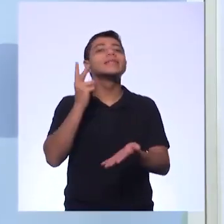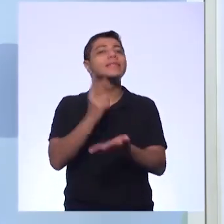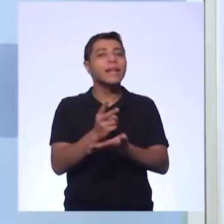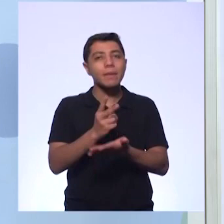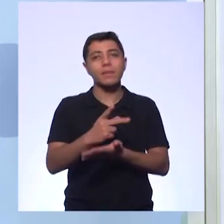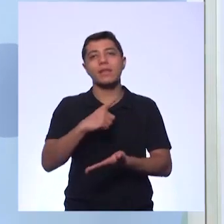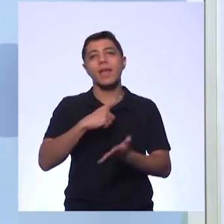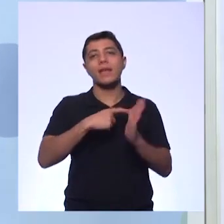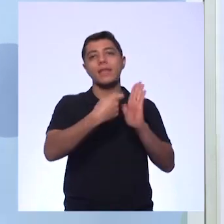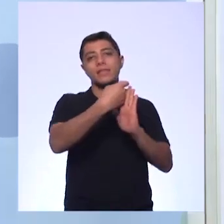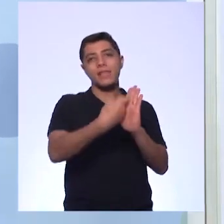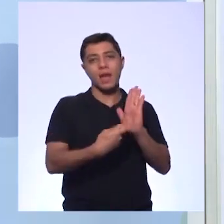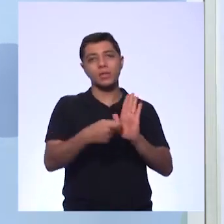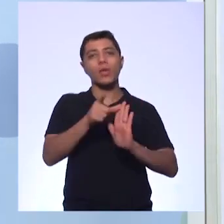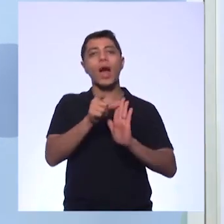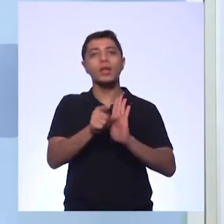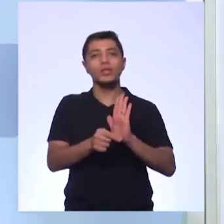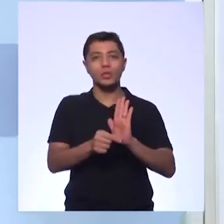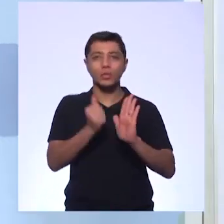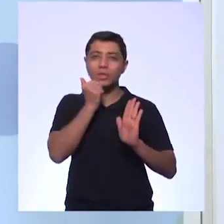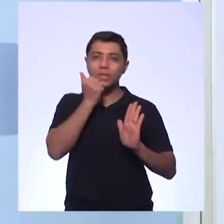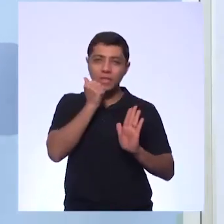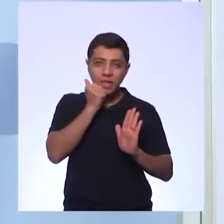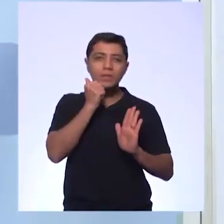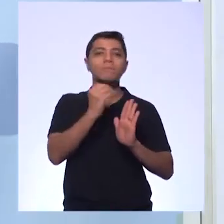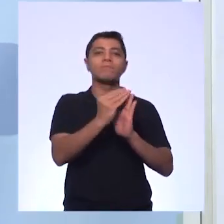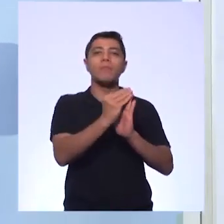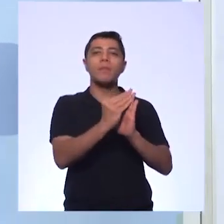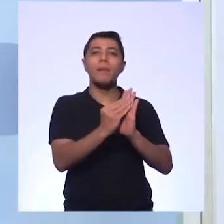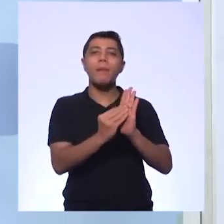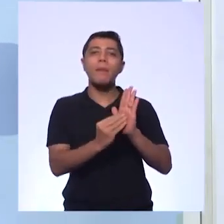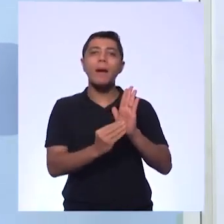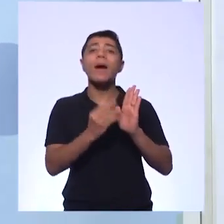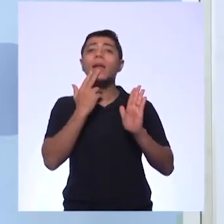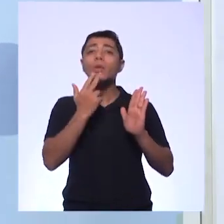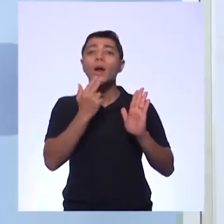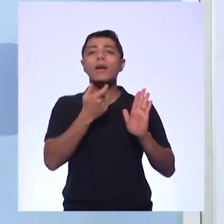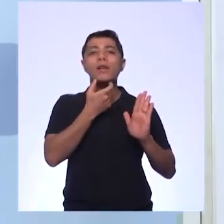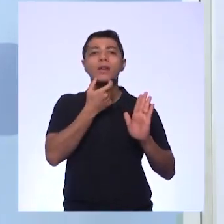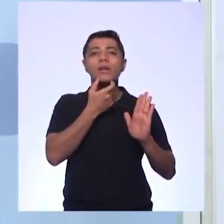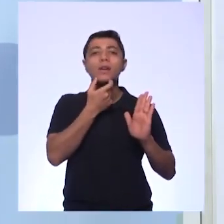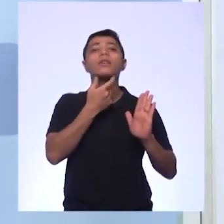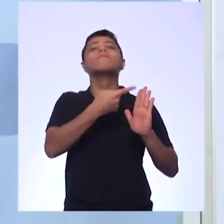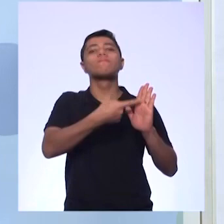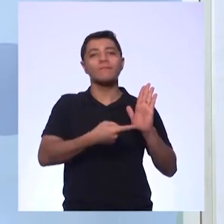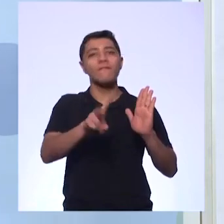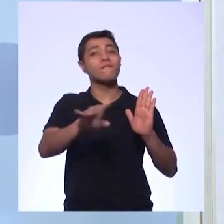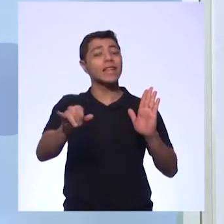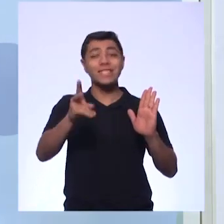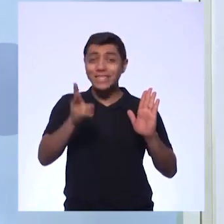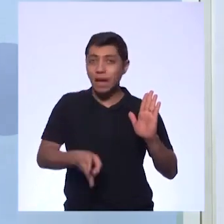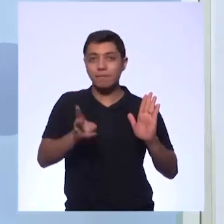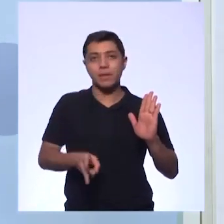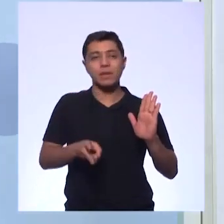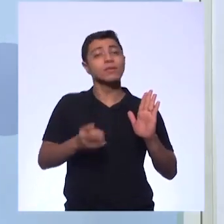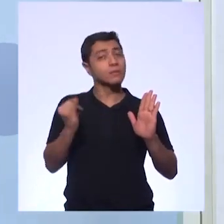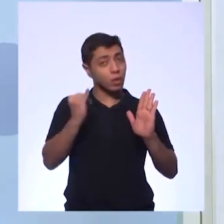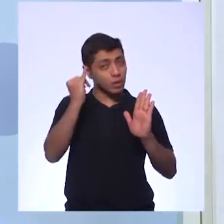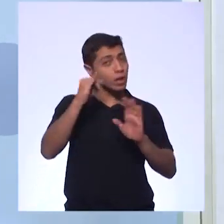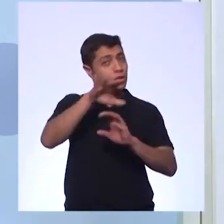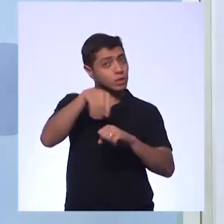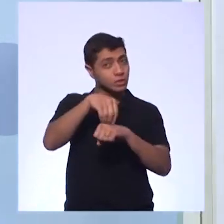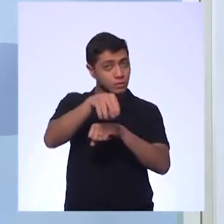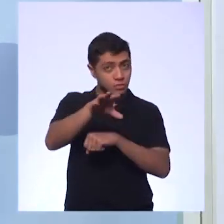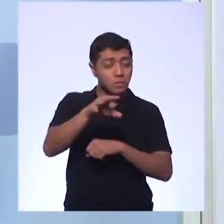inglês. Não importa qual área. Então, se você for para humanas, exatas, biológicas, então sempre terá isso, certo? Então, vamos ver como é que está o vocabulário de vocês